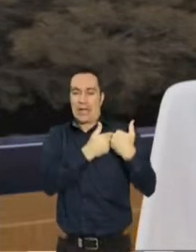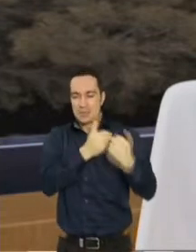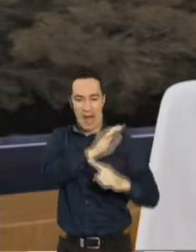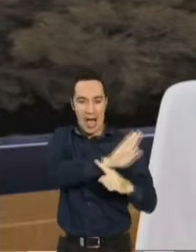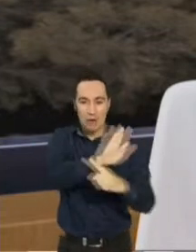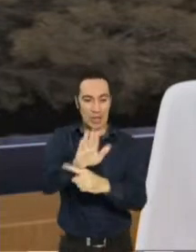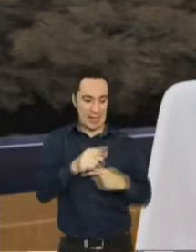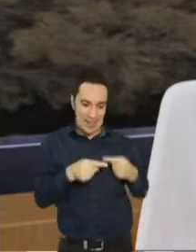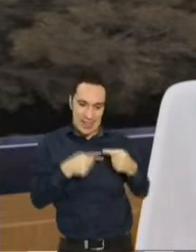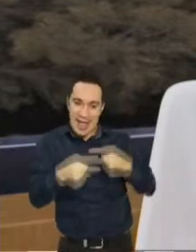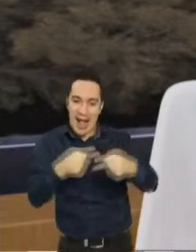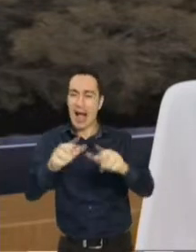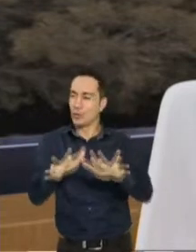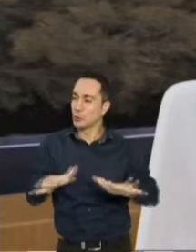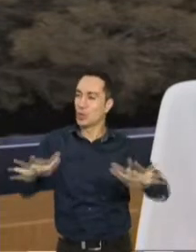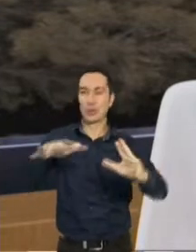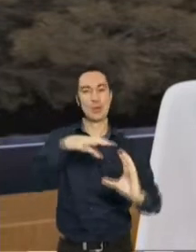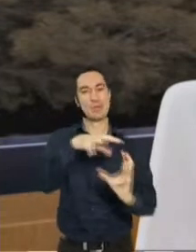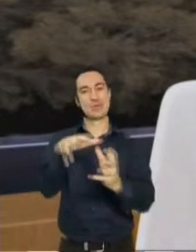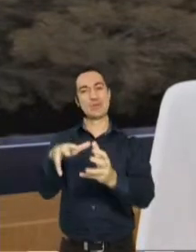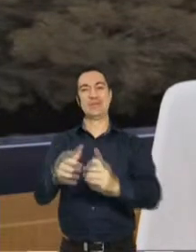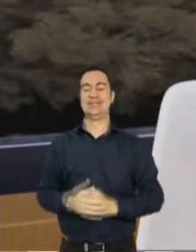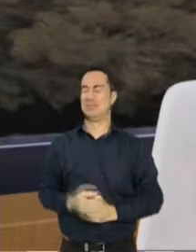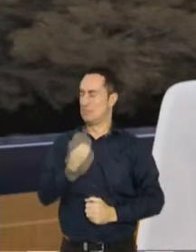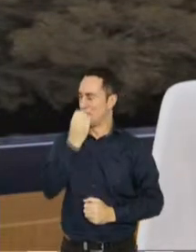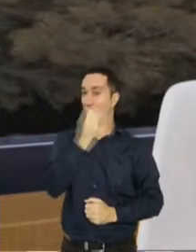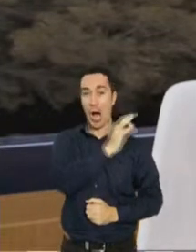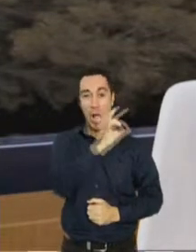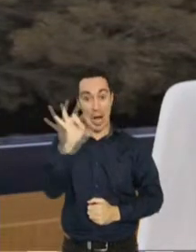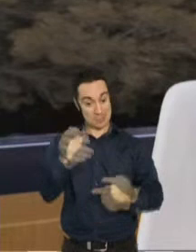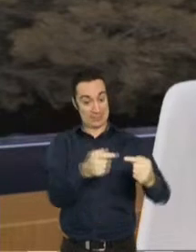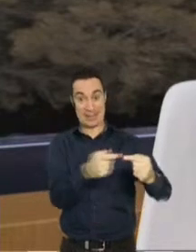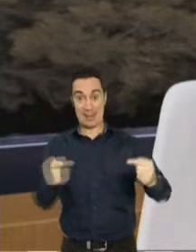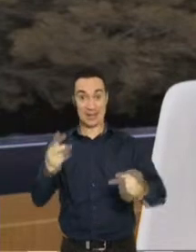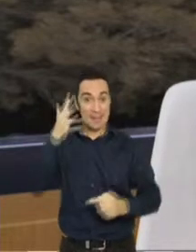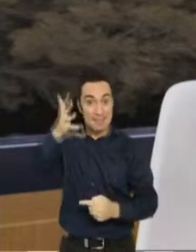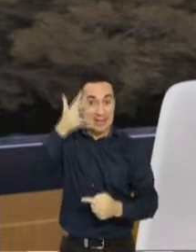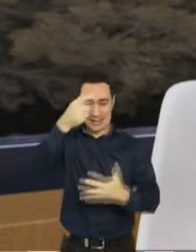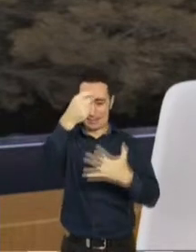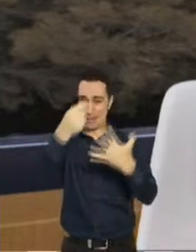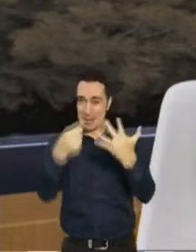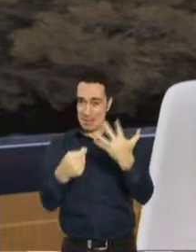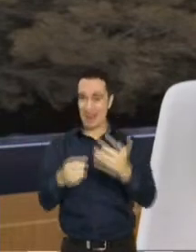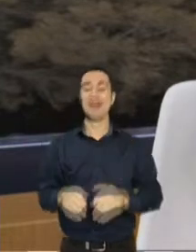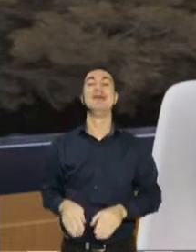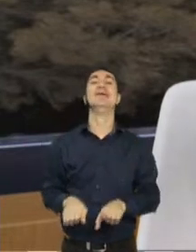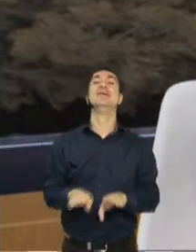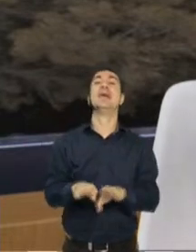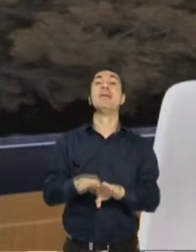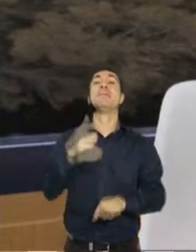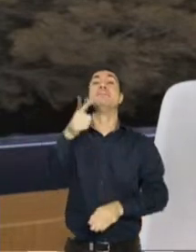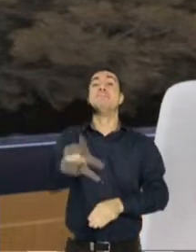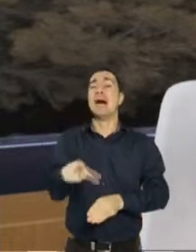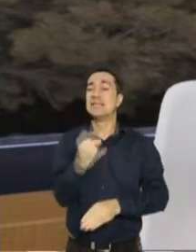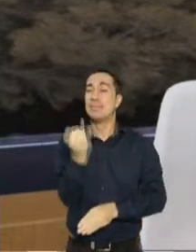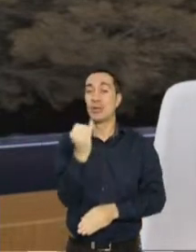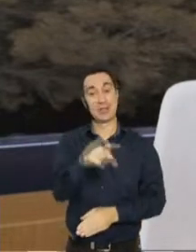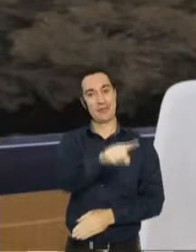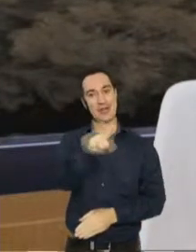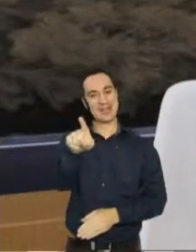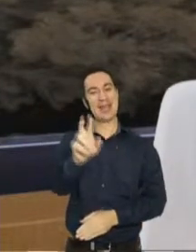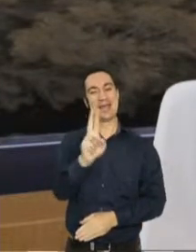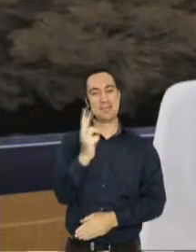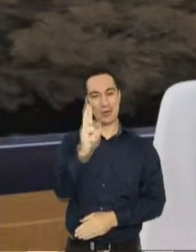um legado para as próximas gerações. Isso tudo durante esta semana. E mais, ao centro de toda essa conversa está